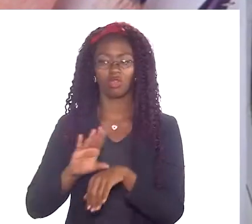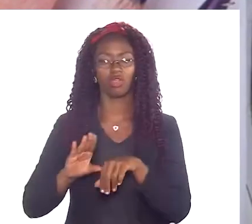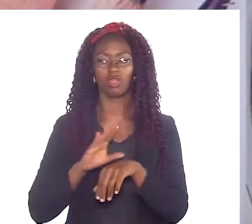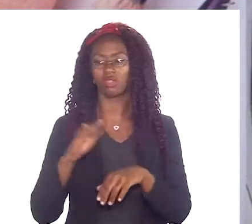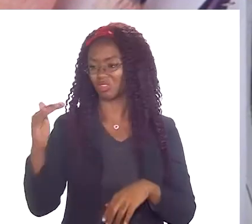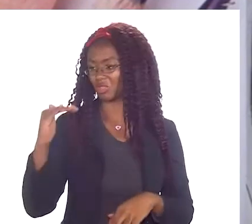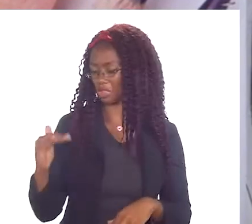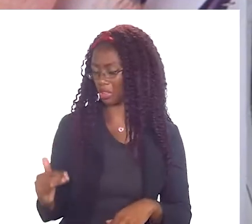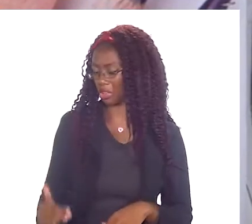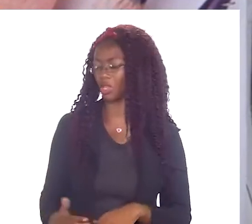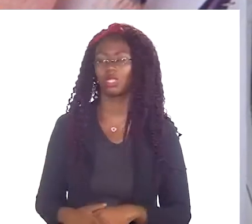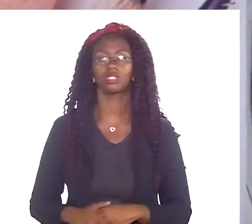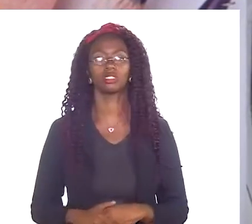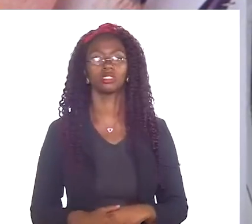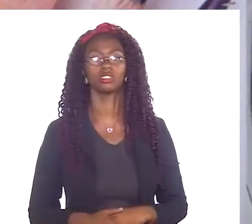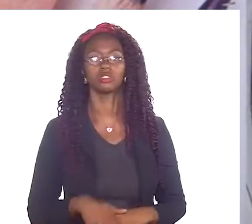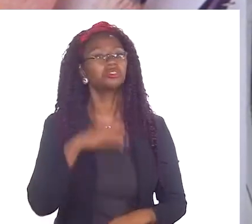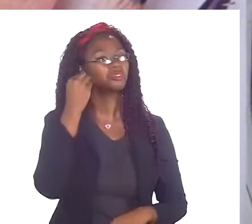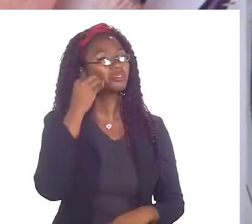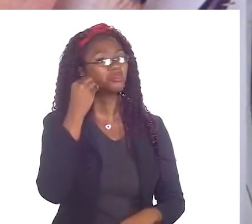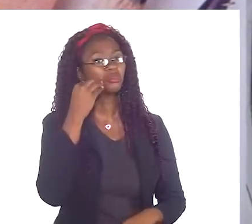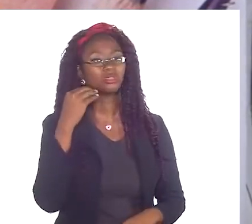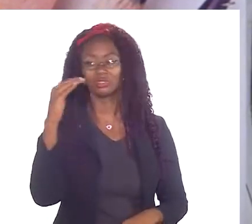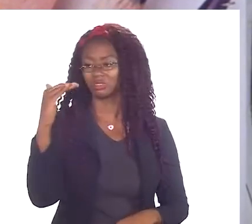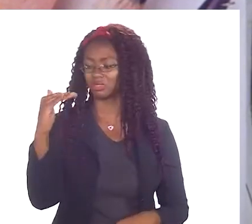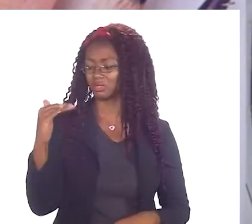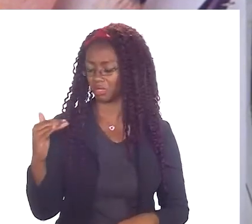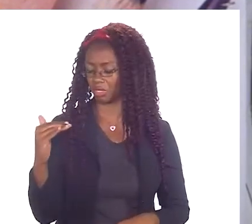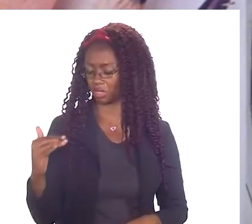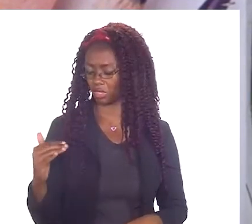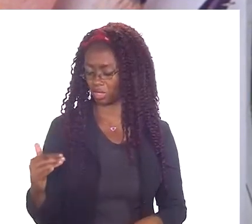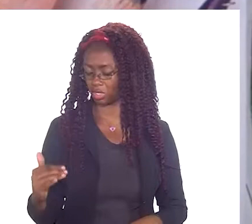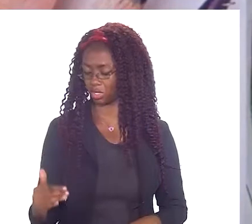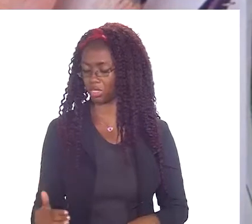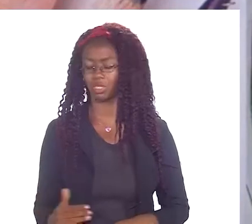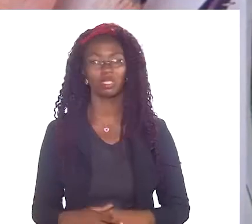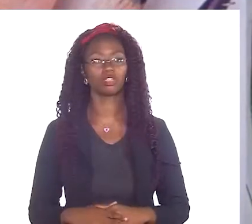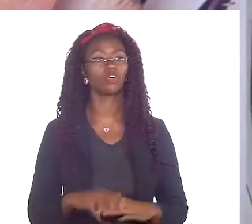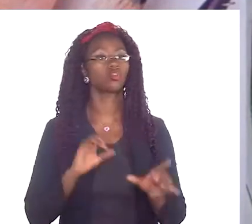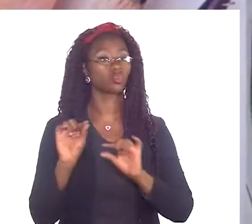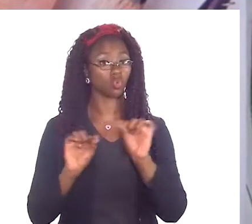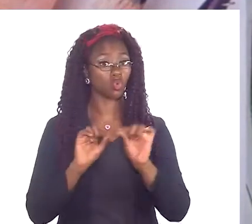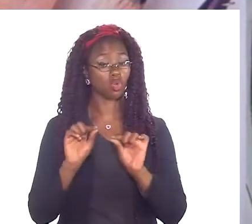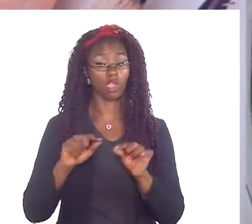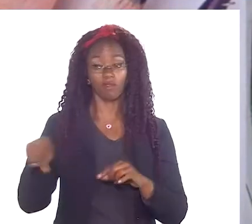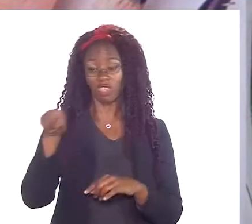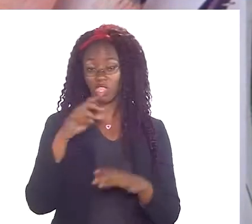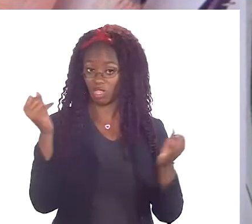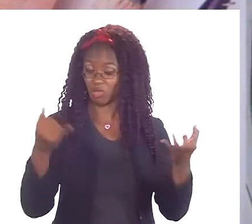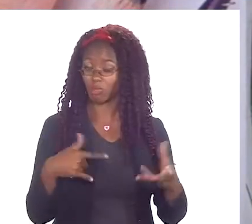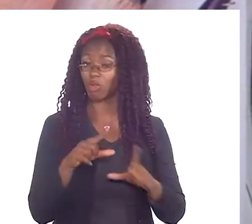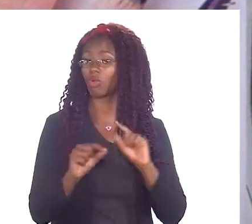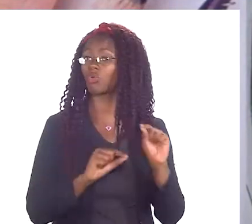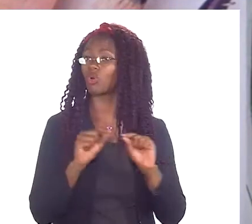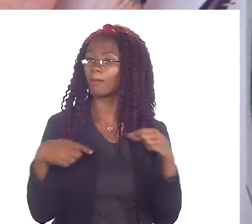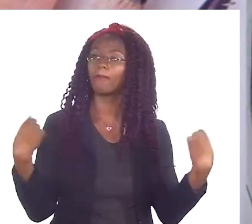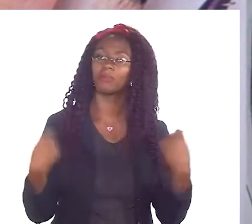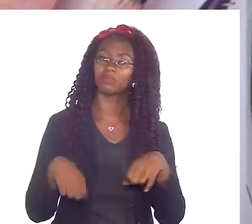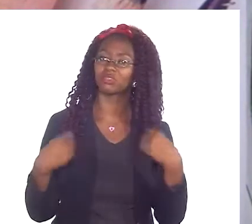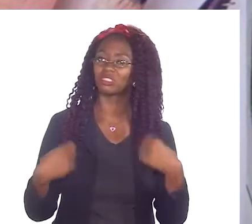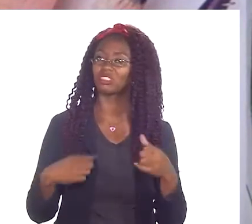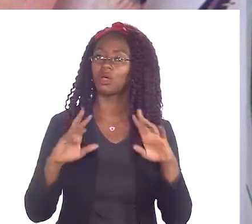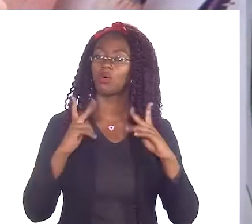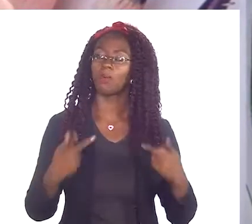lá. Cursos, pá, né? Experiência profissional, tá. E o que vocês estão dizendo para mim é o